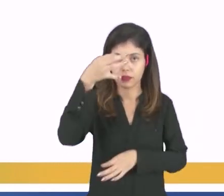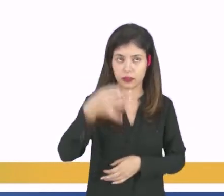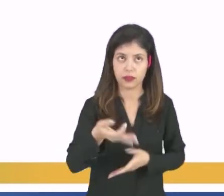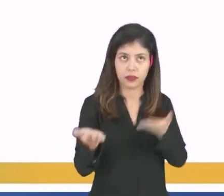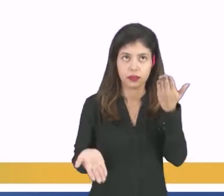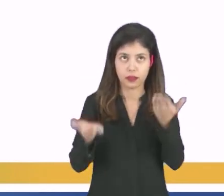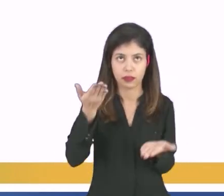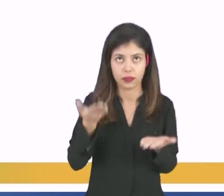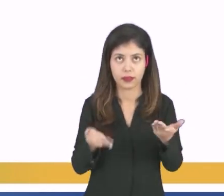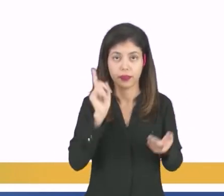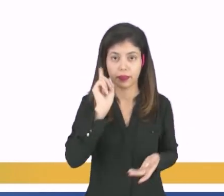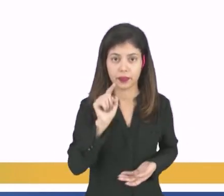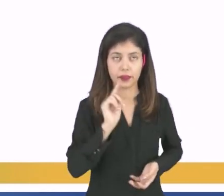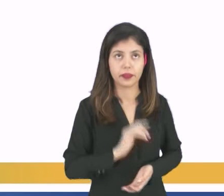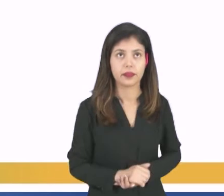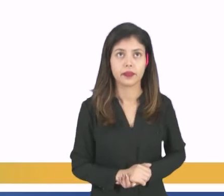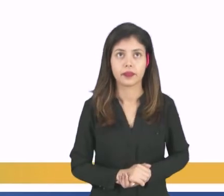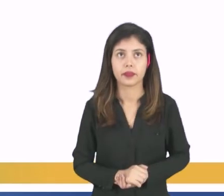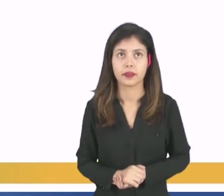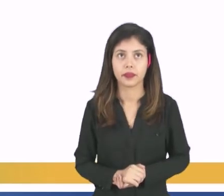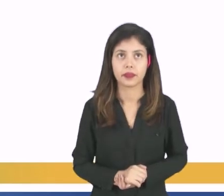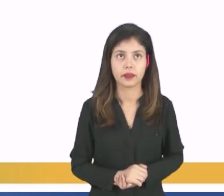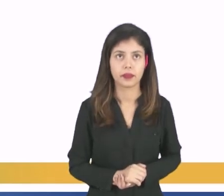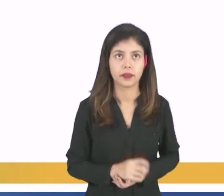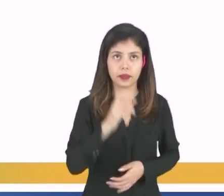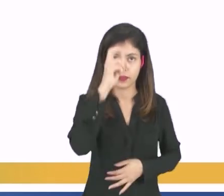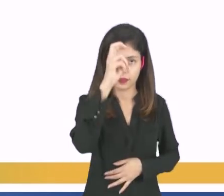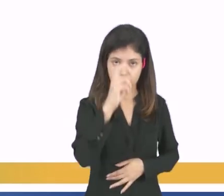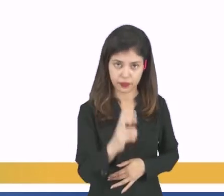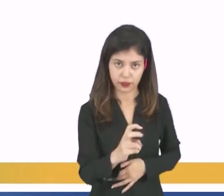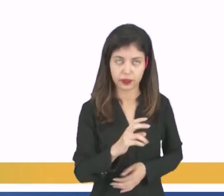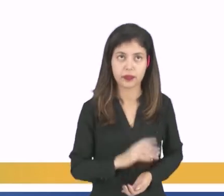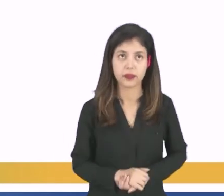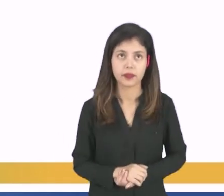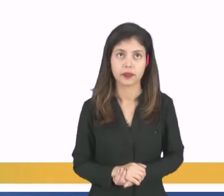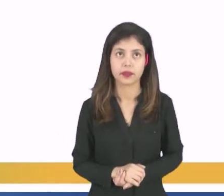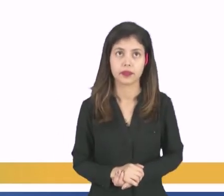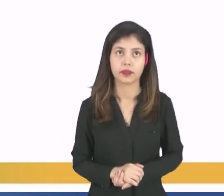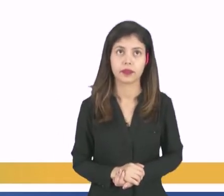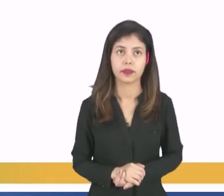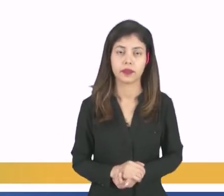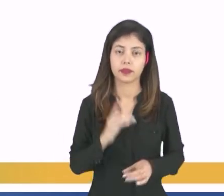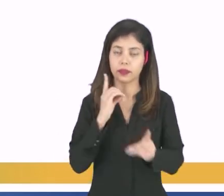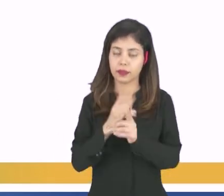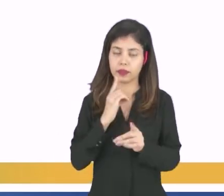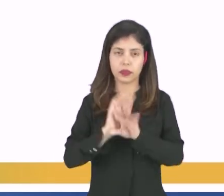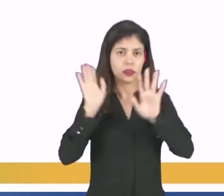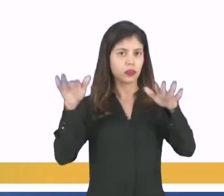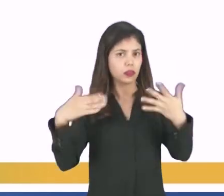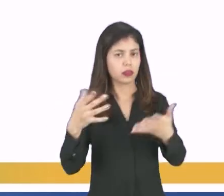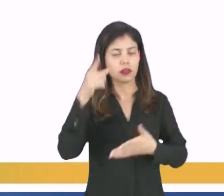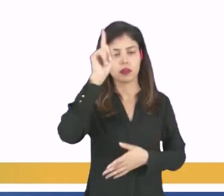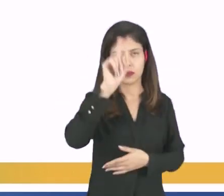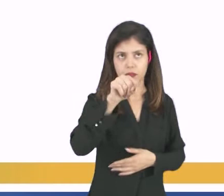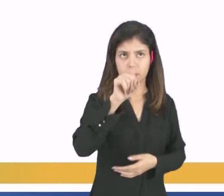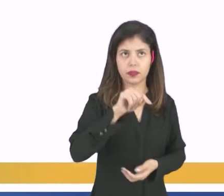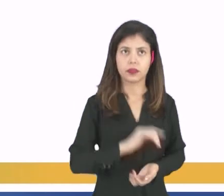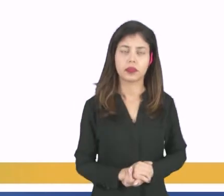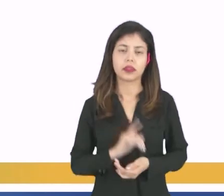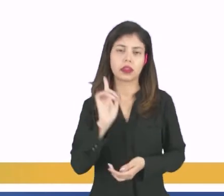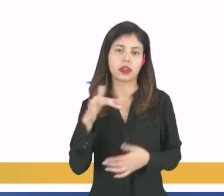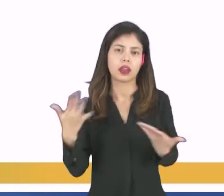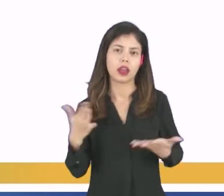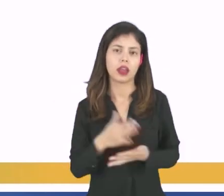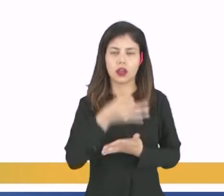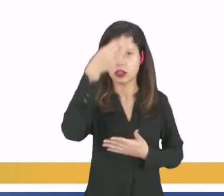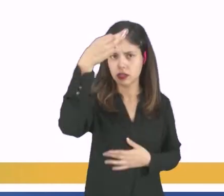corretamente balanceada é... Então, eles nos deram 5 reações químicas e nós vamos identificar qual dessas